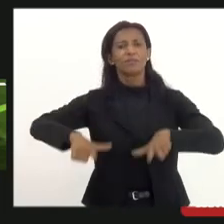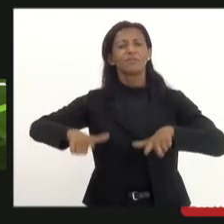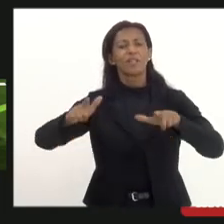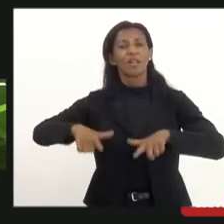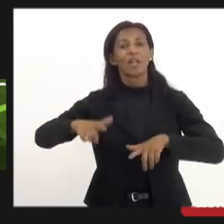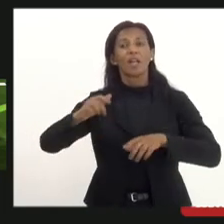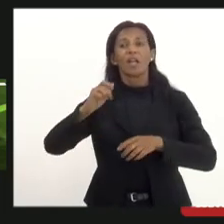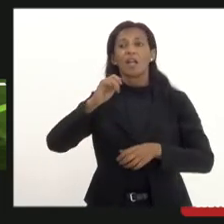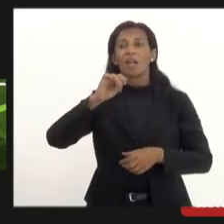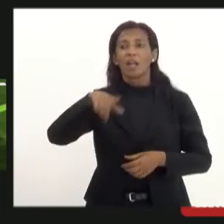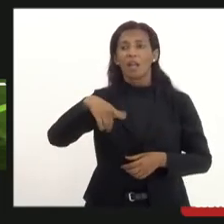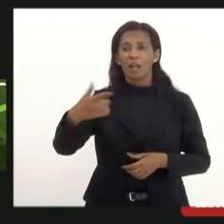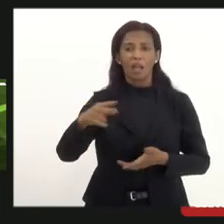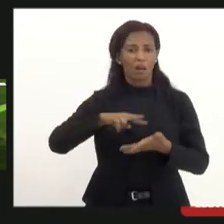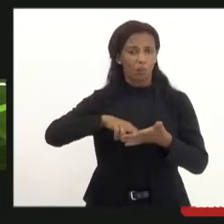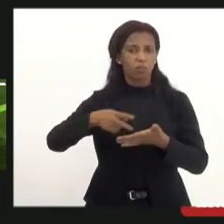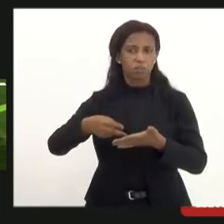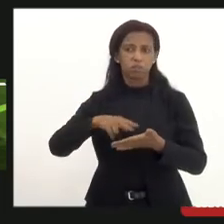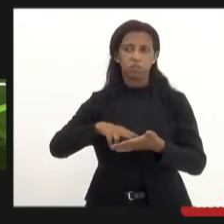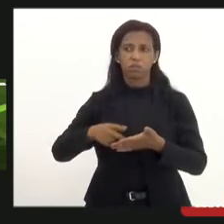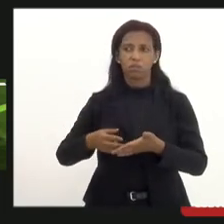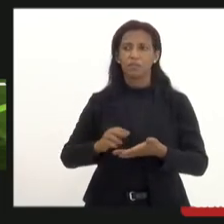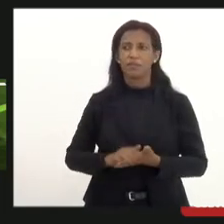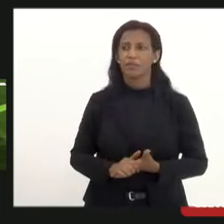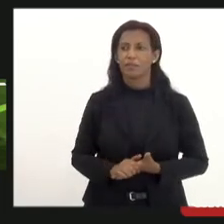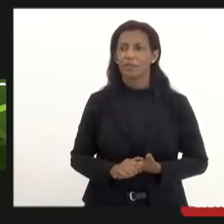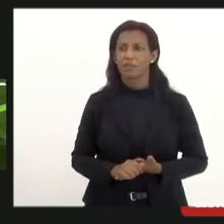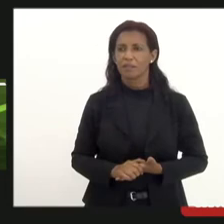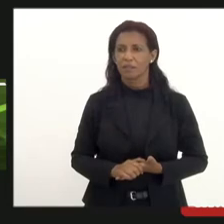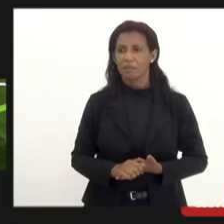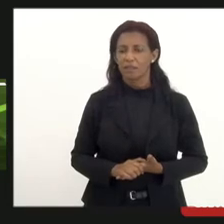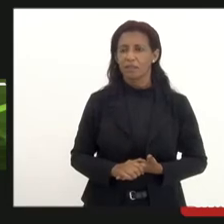BMC8, bicho. BMS8, correto. BMS8.